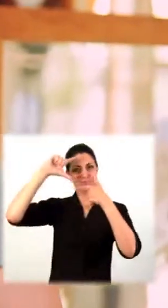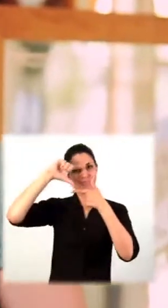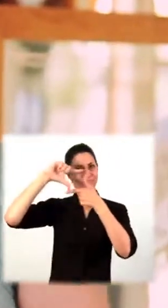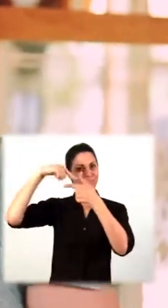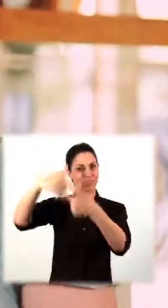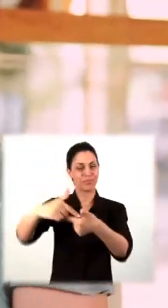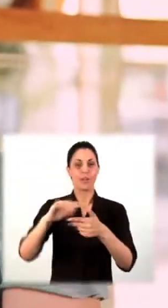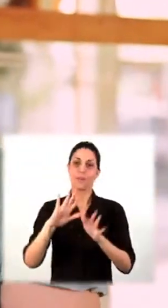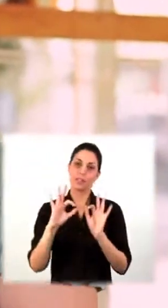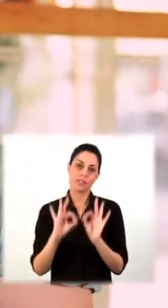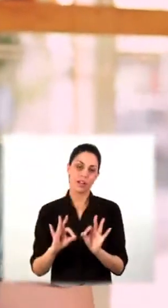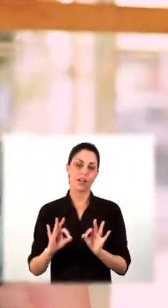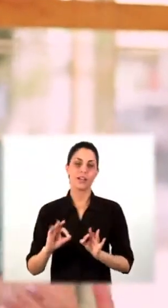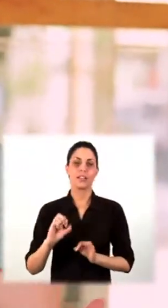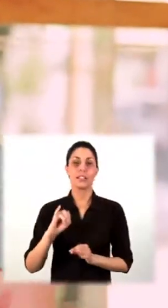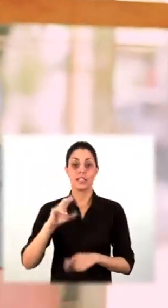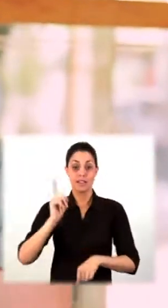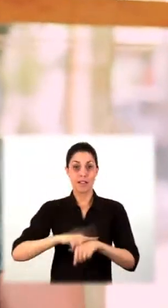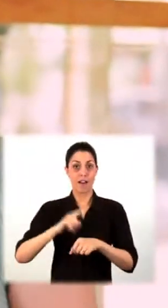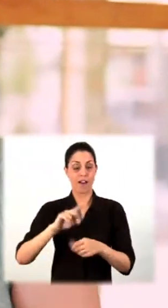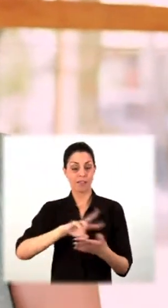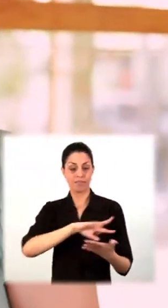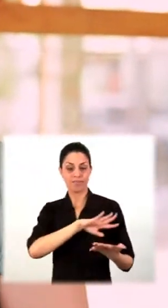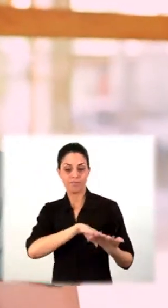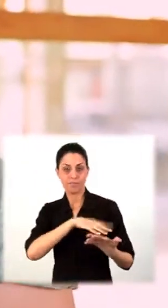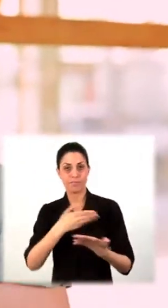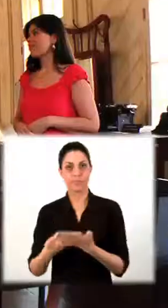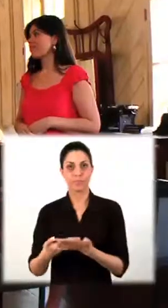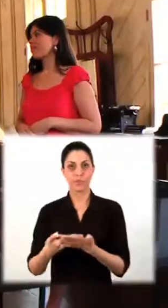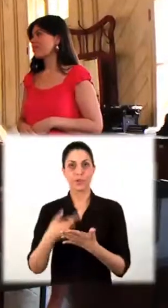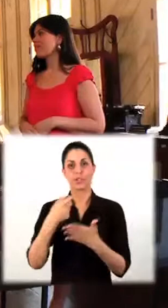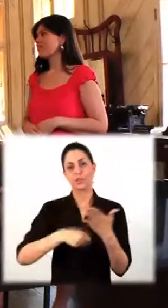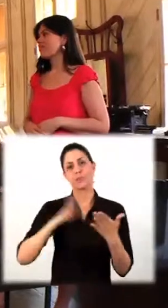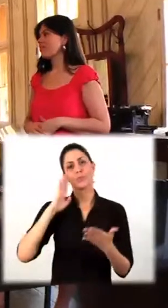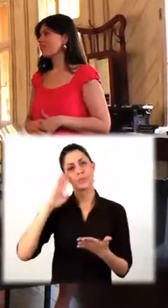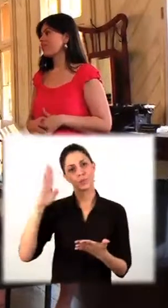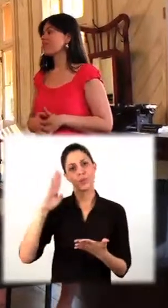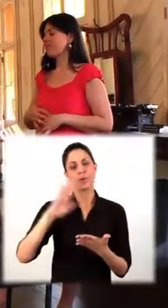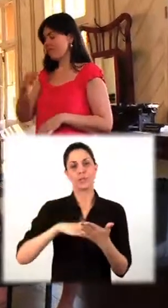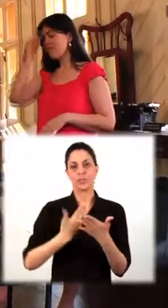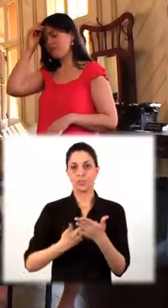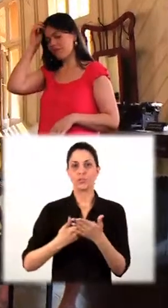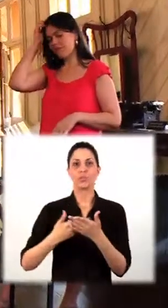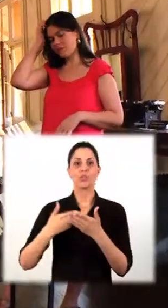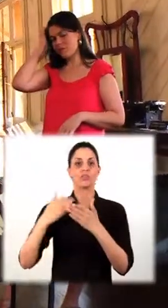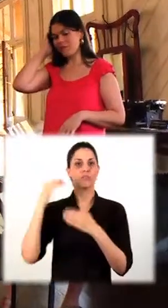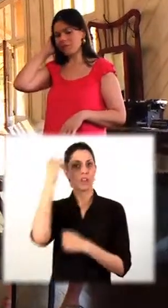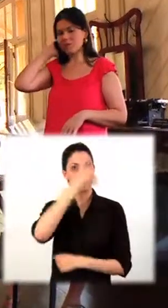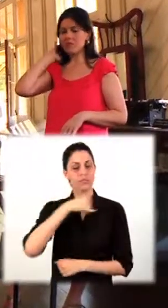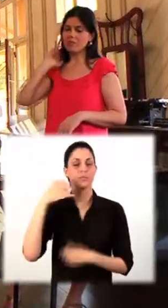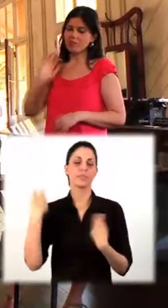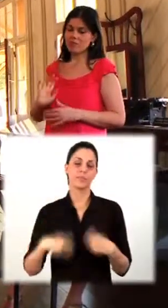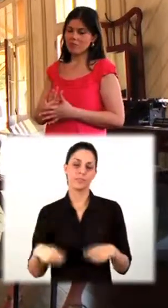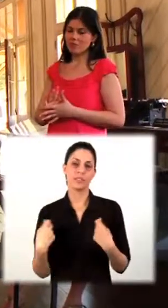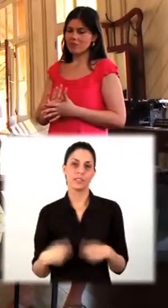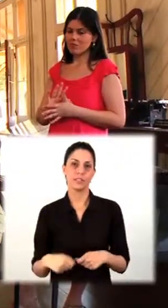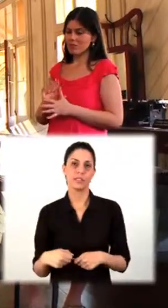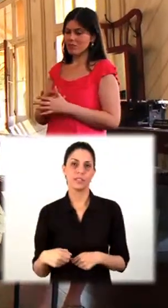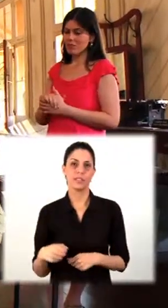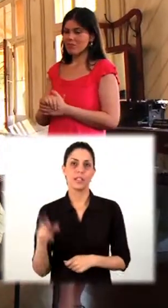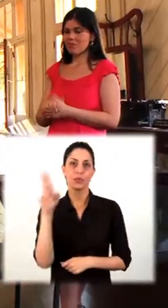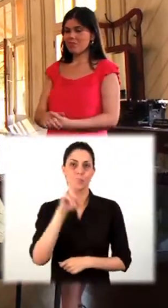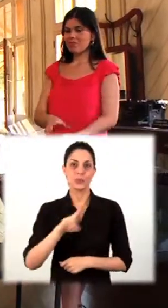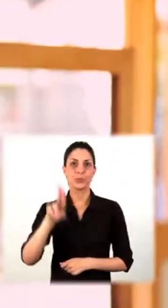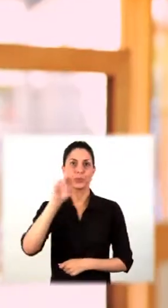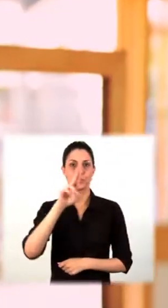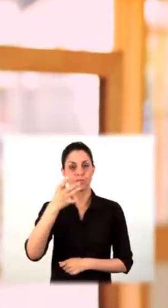claro que na hora de interpretar os textos, principalmente textos consagrados, textos mais antigos, a gente precisa, como usuário da